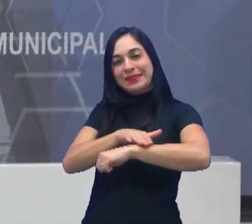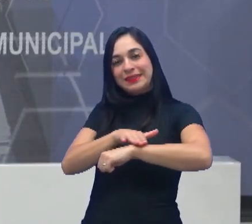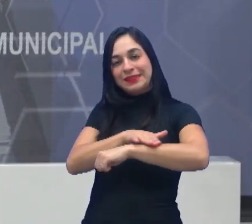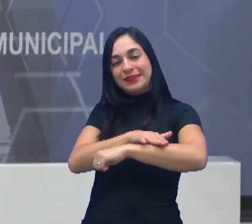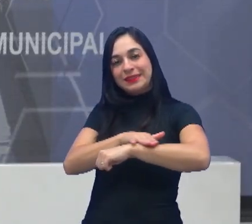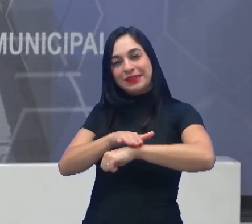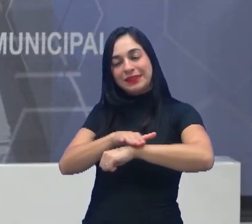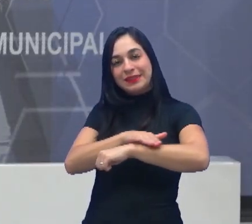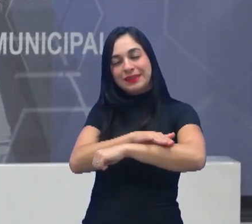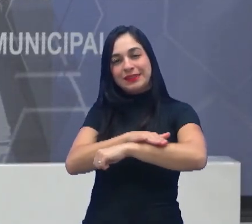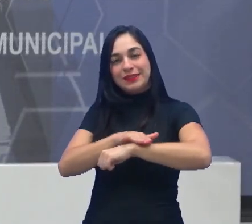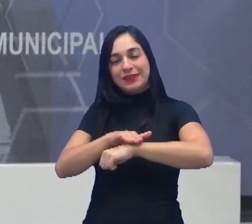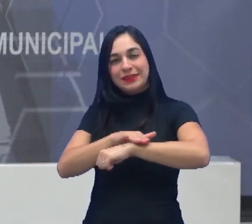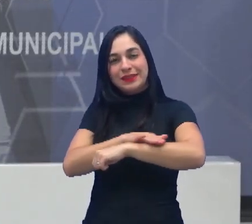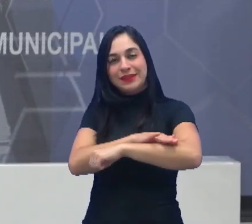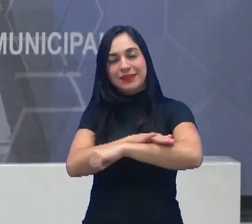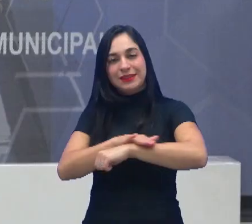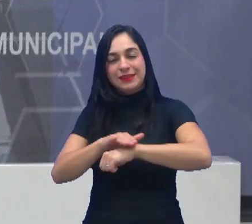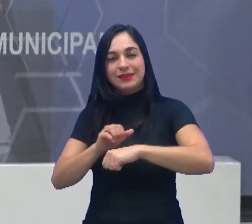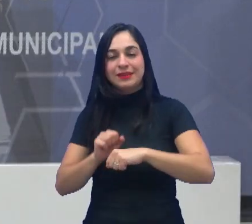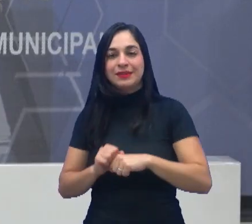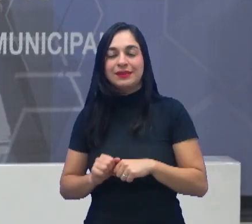Eu queria, por favor, pedir para colocar o vídeo.